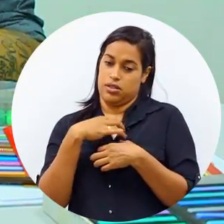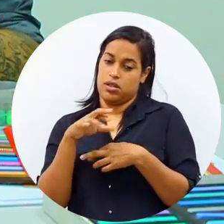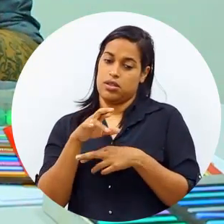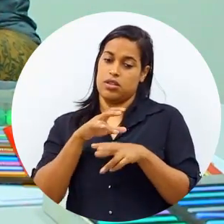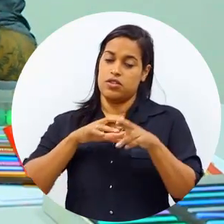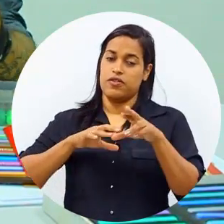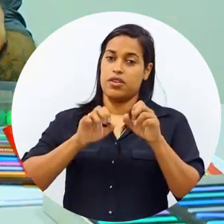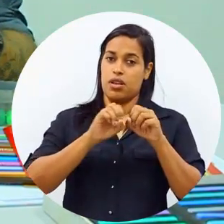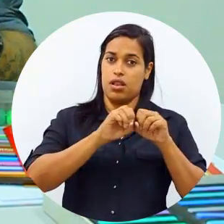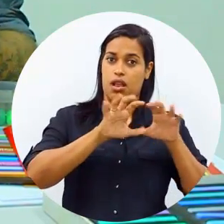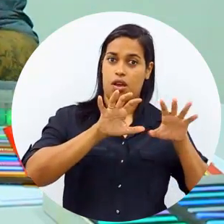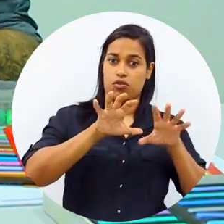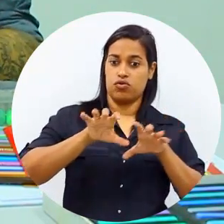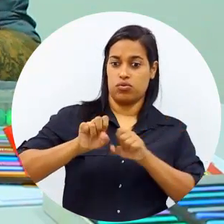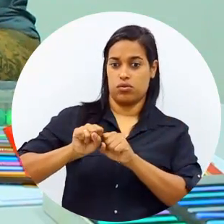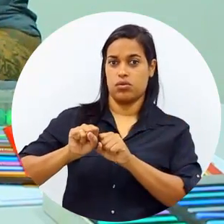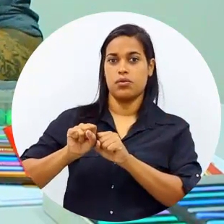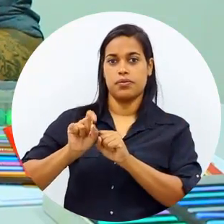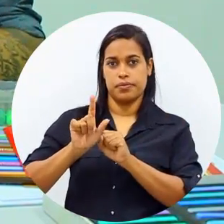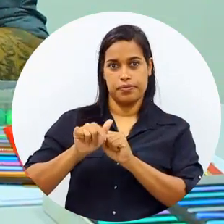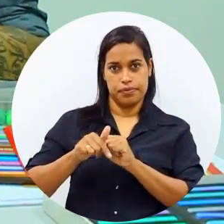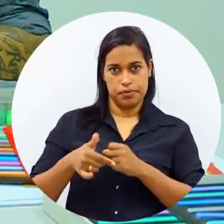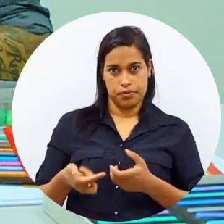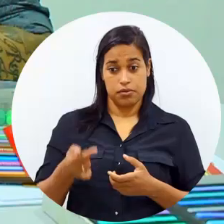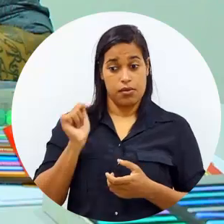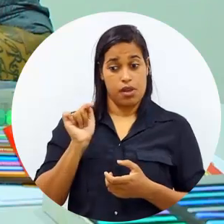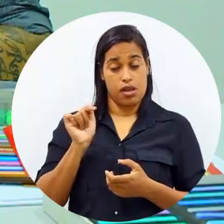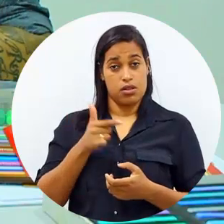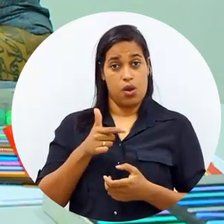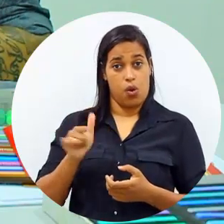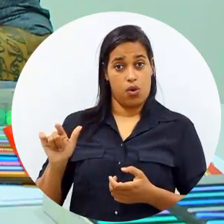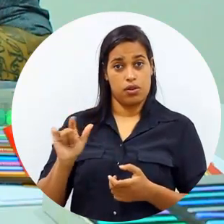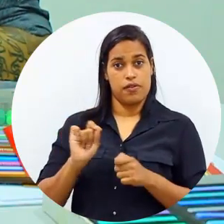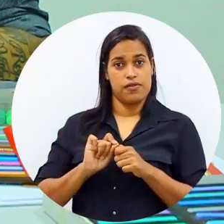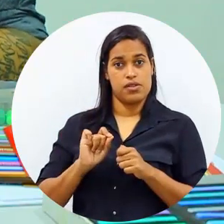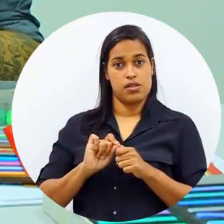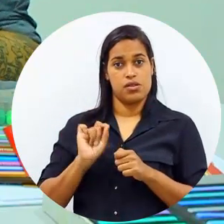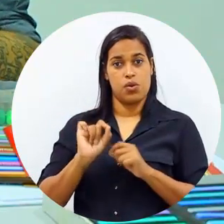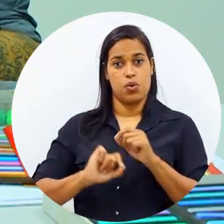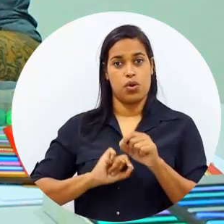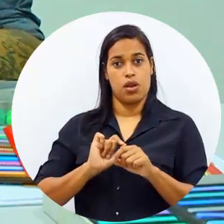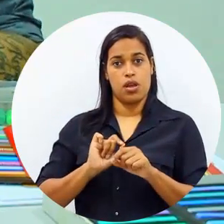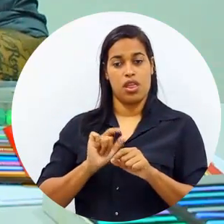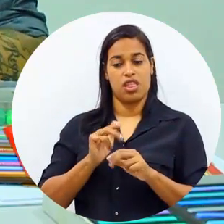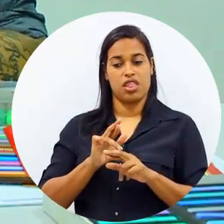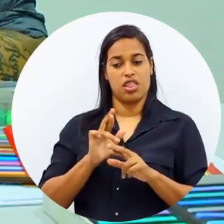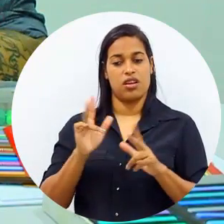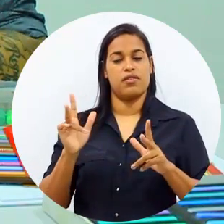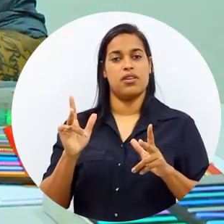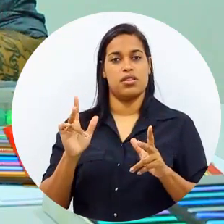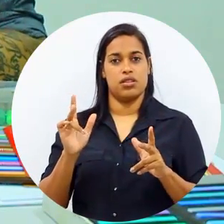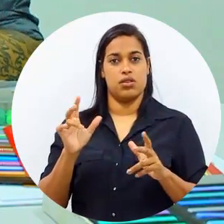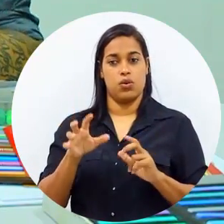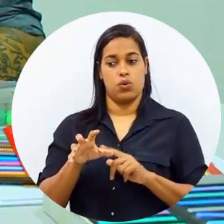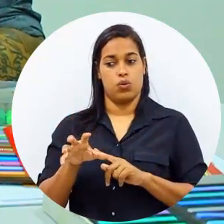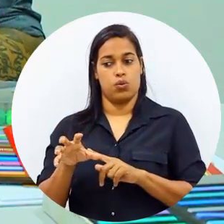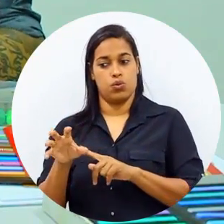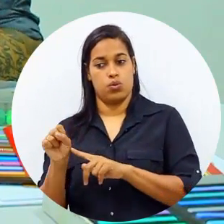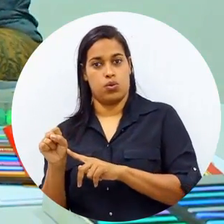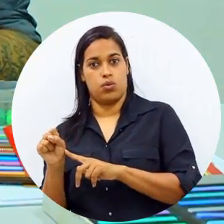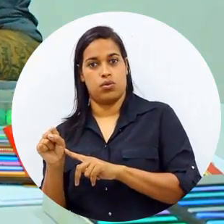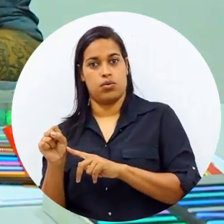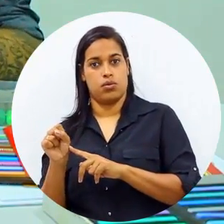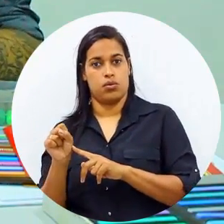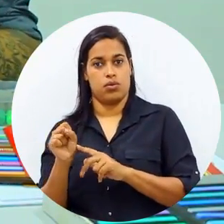essas diferenças entre claro e escuro. Nessa outra área, a gente vai fazer exatamente o oposto, o